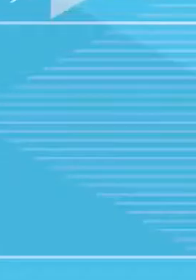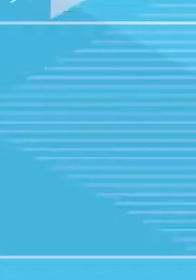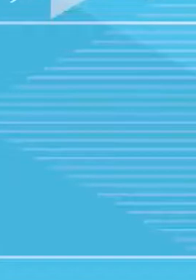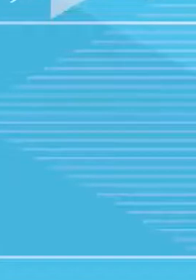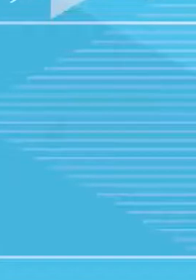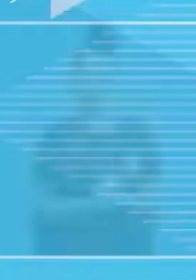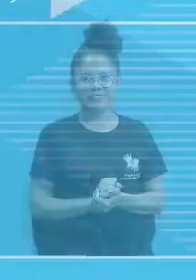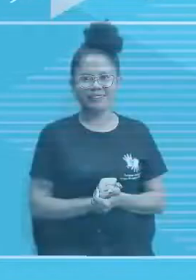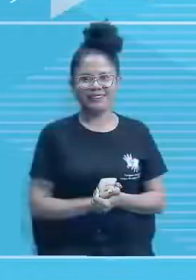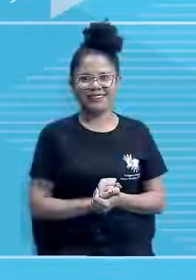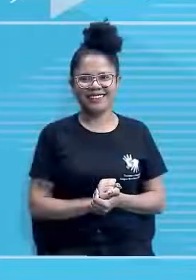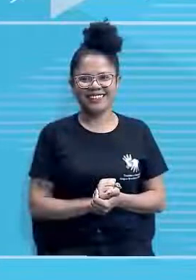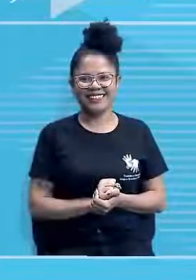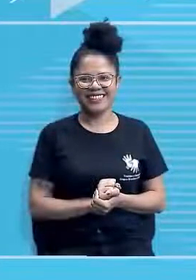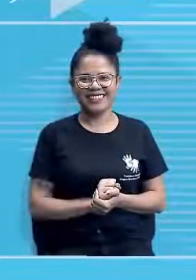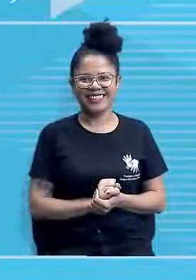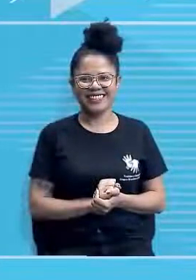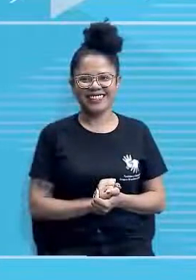o